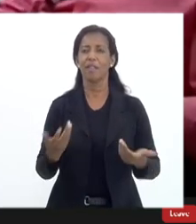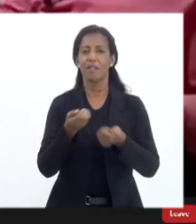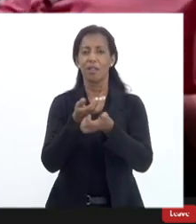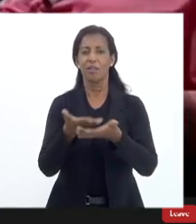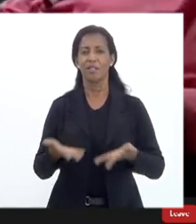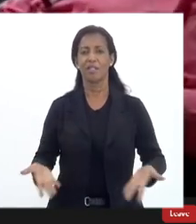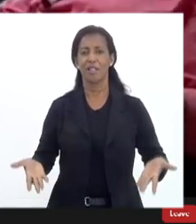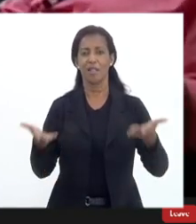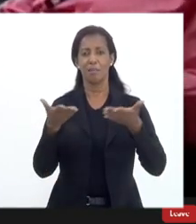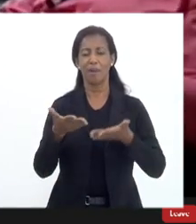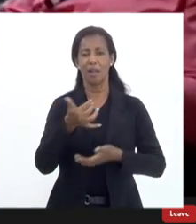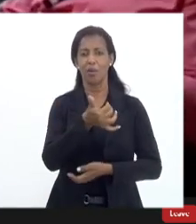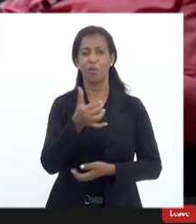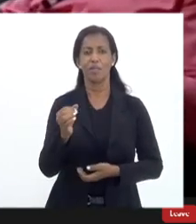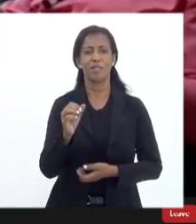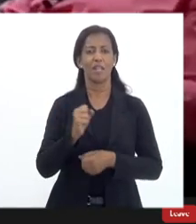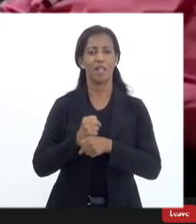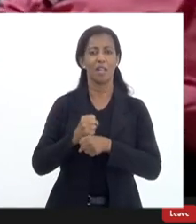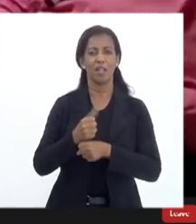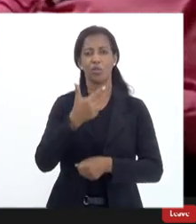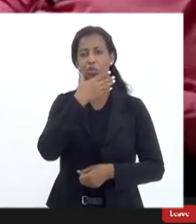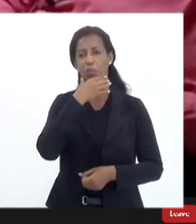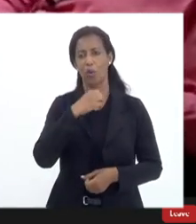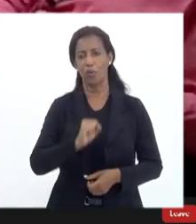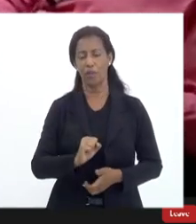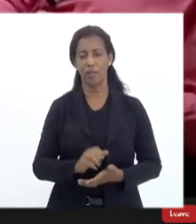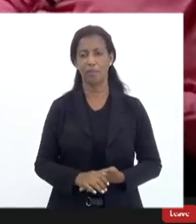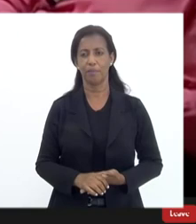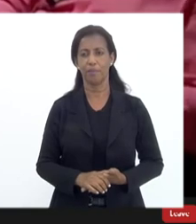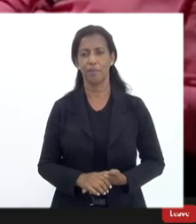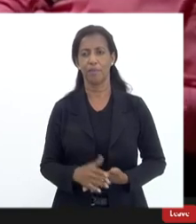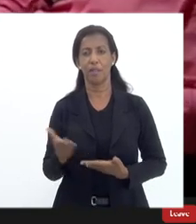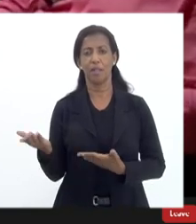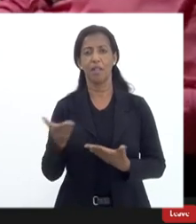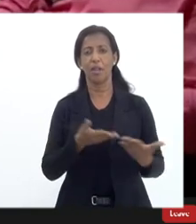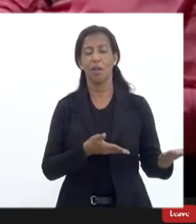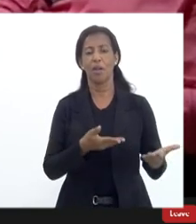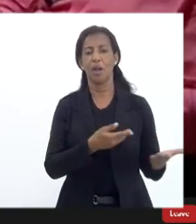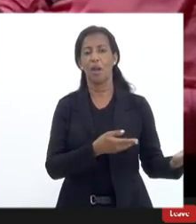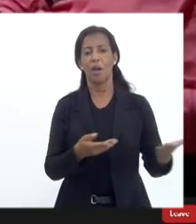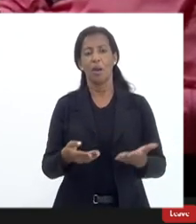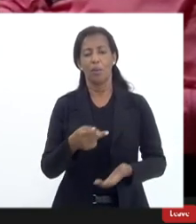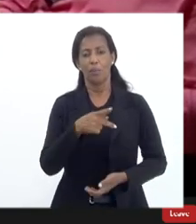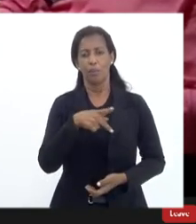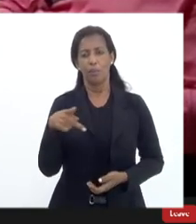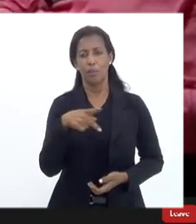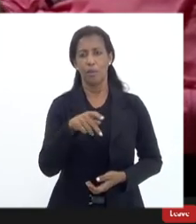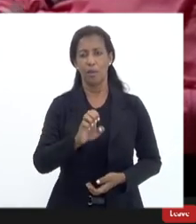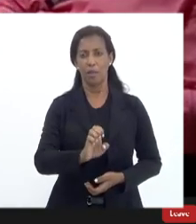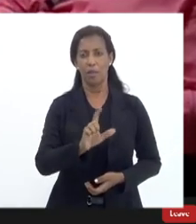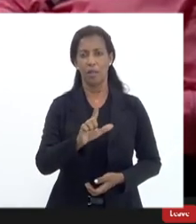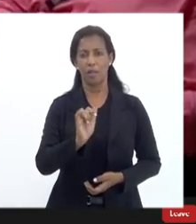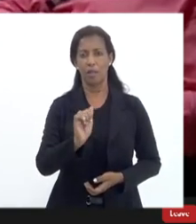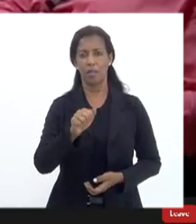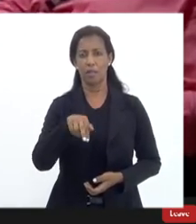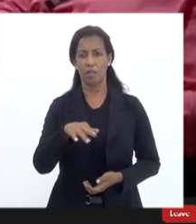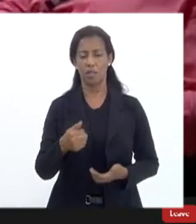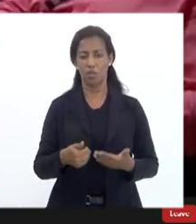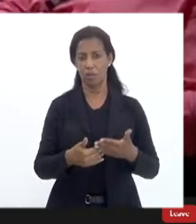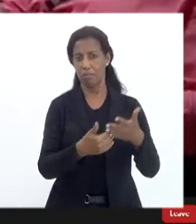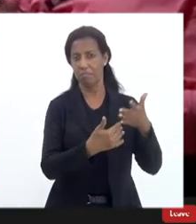aí o centenário do nosso Paulo Freire. E aí eu vou passar para a professora Elisângela, né, logo para